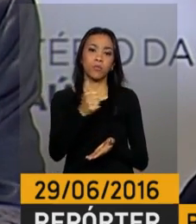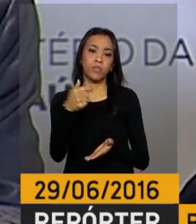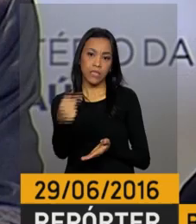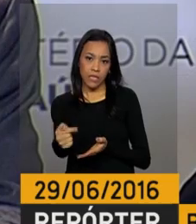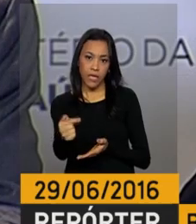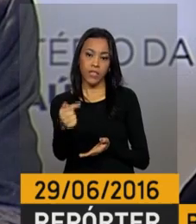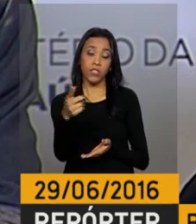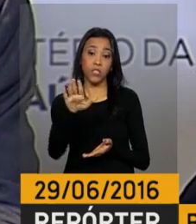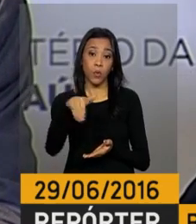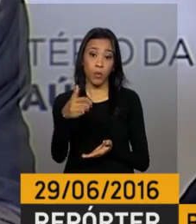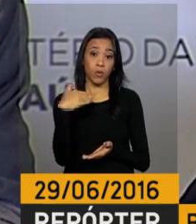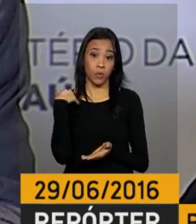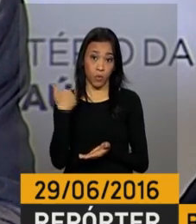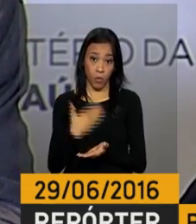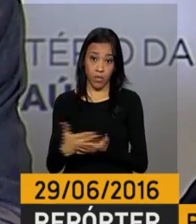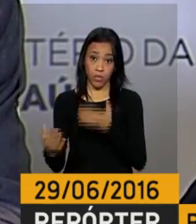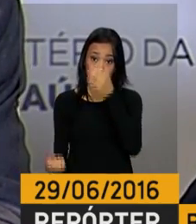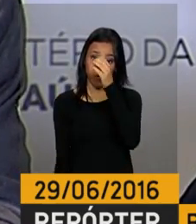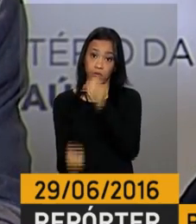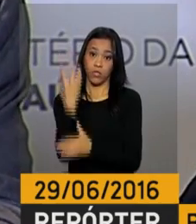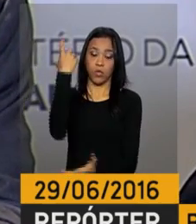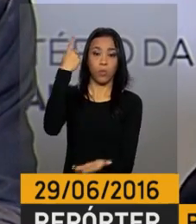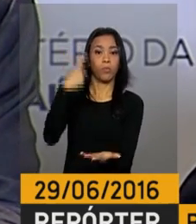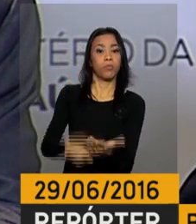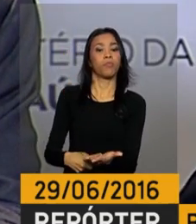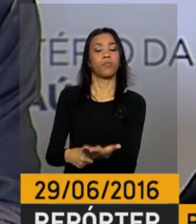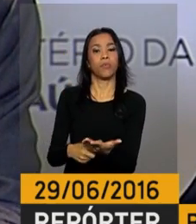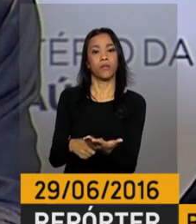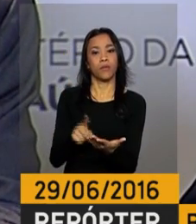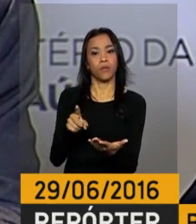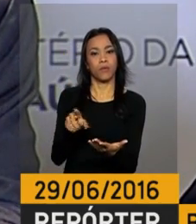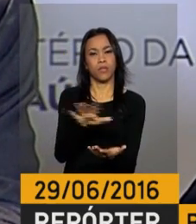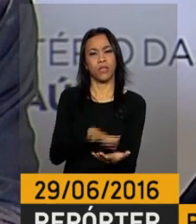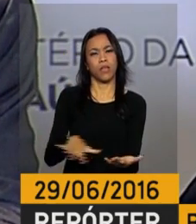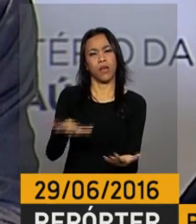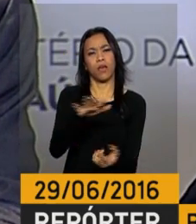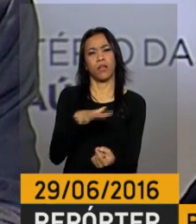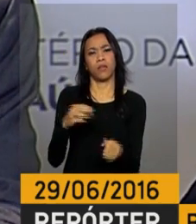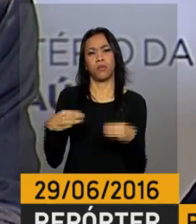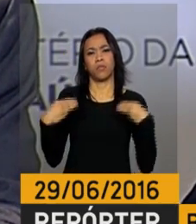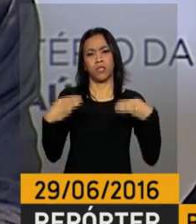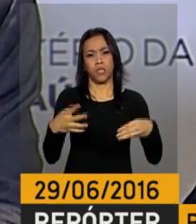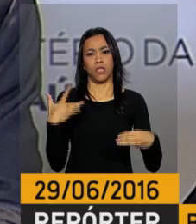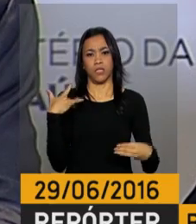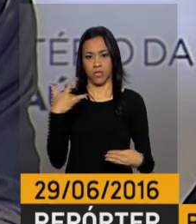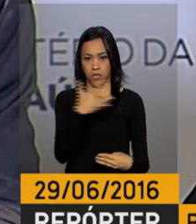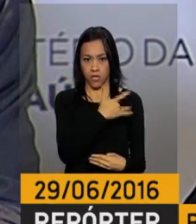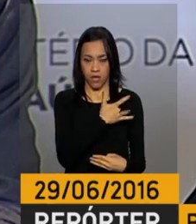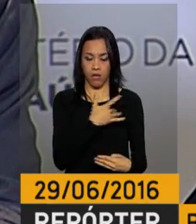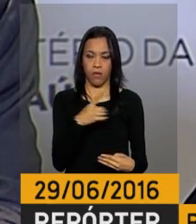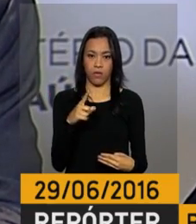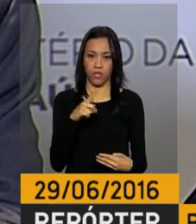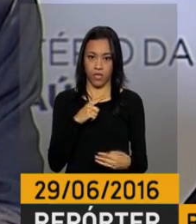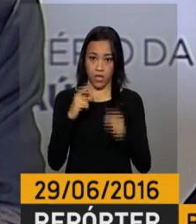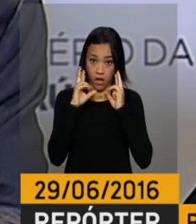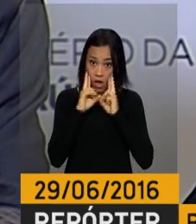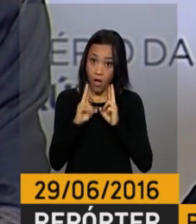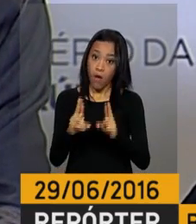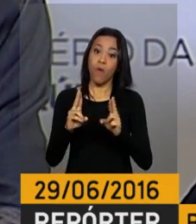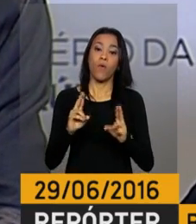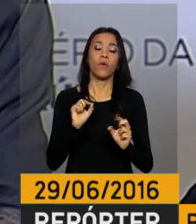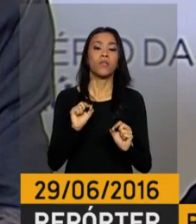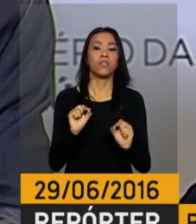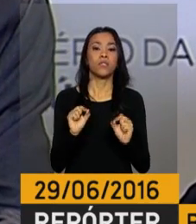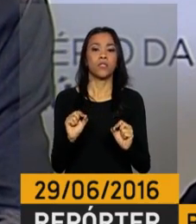firmamos o primeiro acordo de cooperação técnica com o ministério de saúde que esperamos ter a honra e de continuar